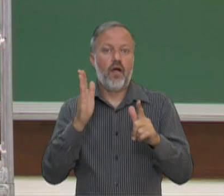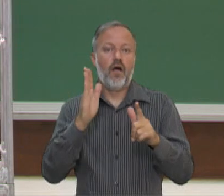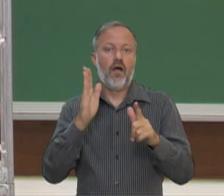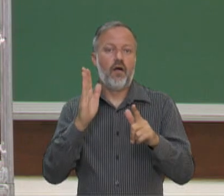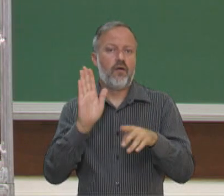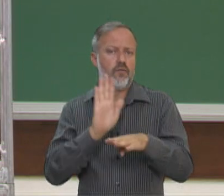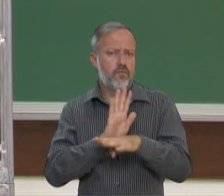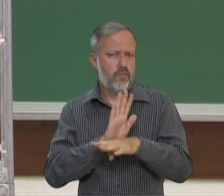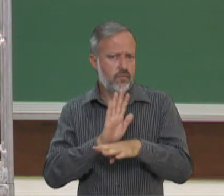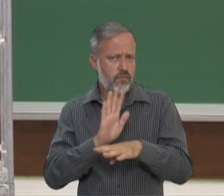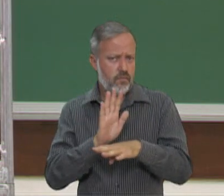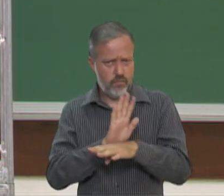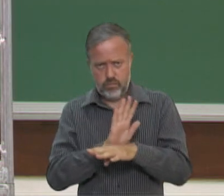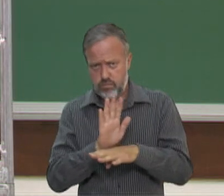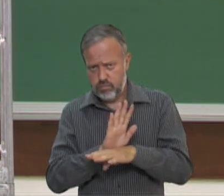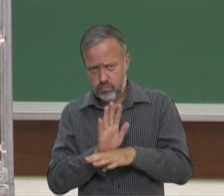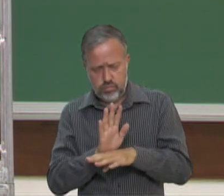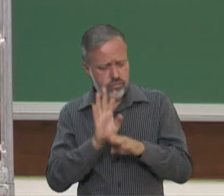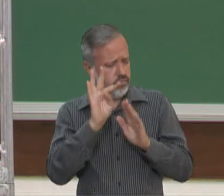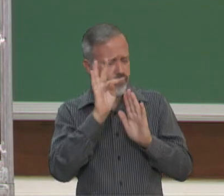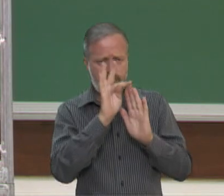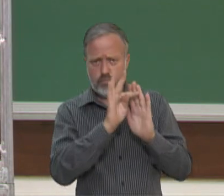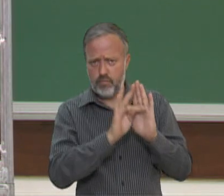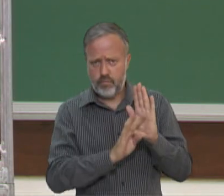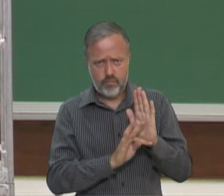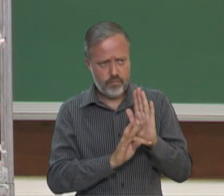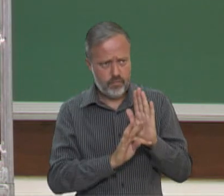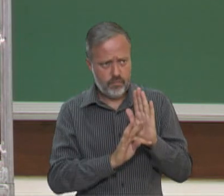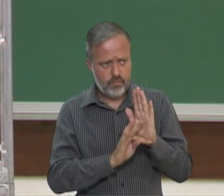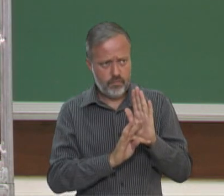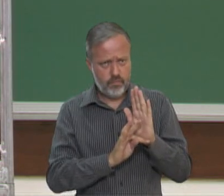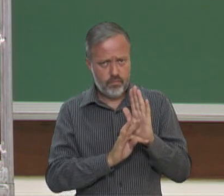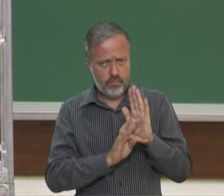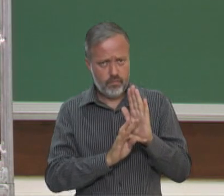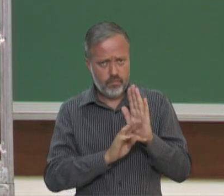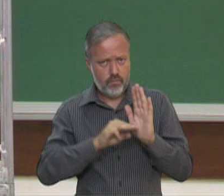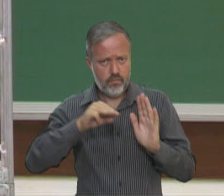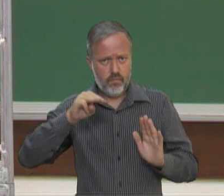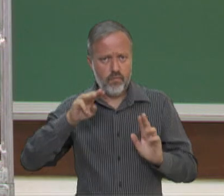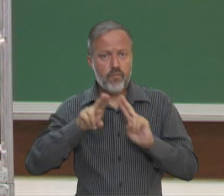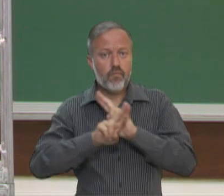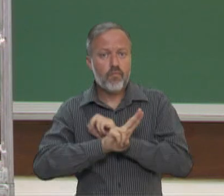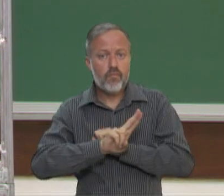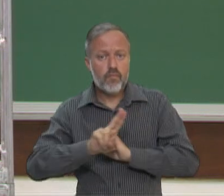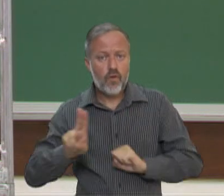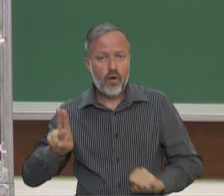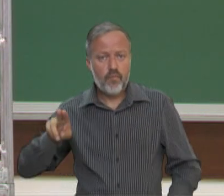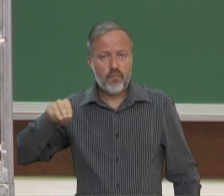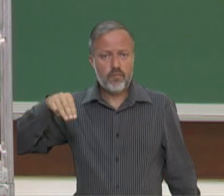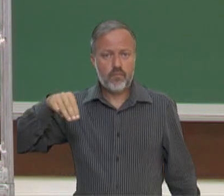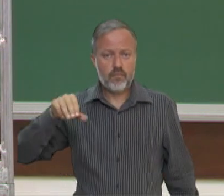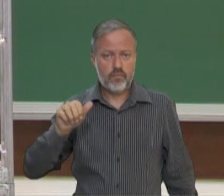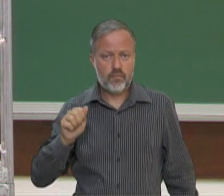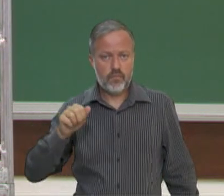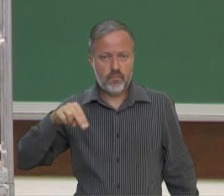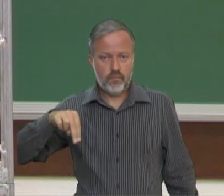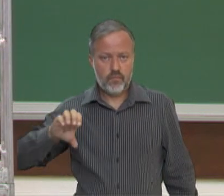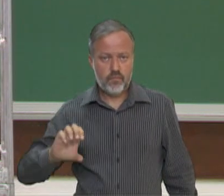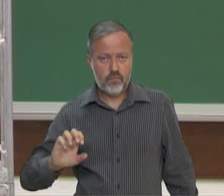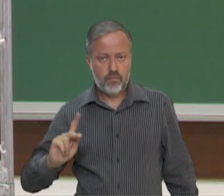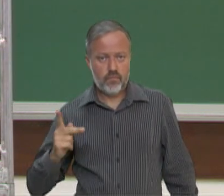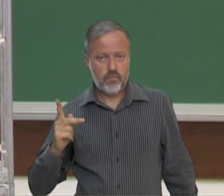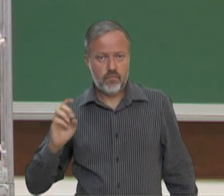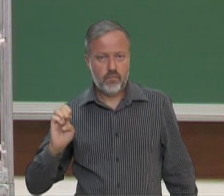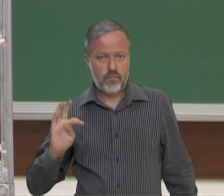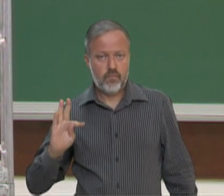lê isso em jornais em texto. Então, a manchete sempre é algo mais chamativo. Por isso, uma chamada,